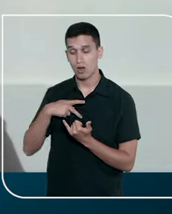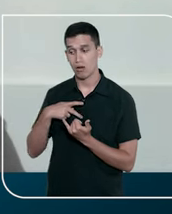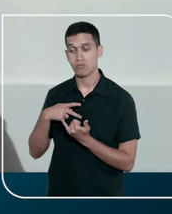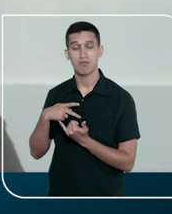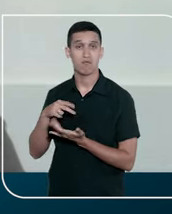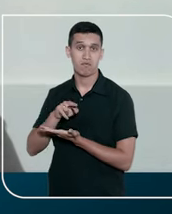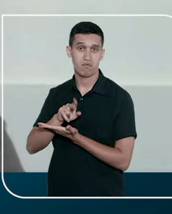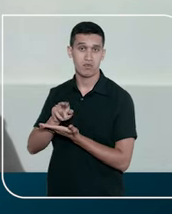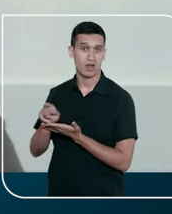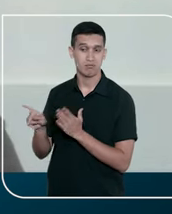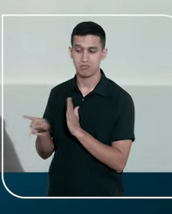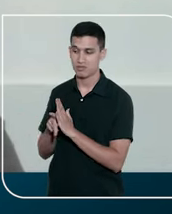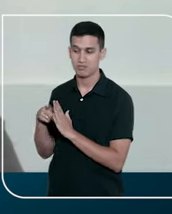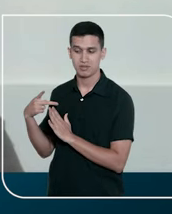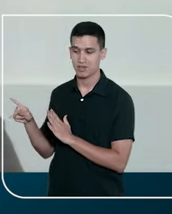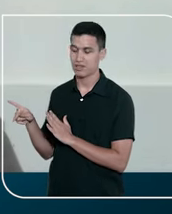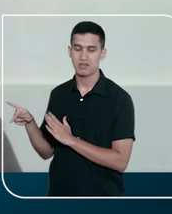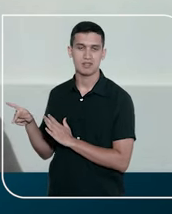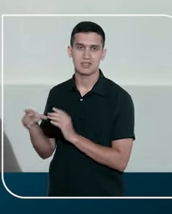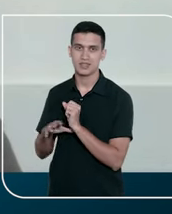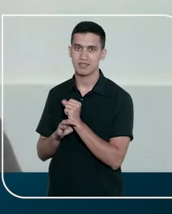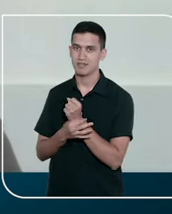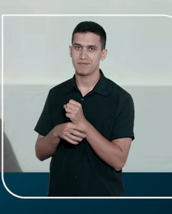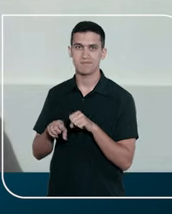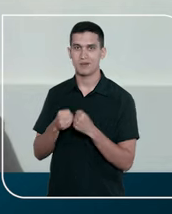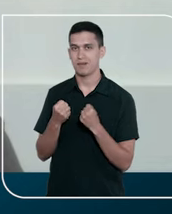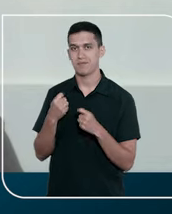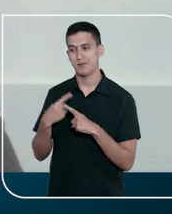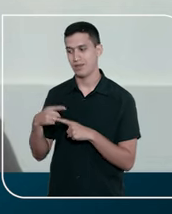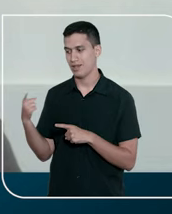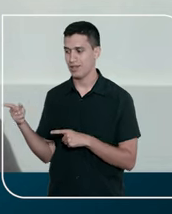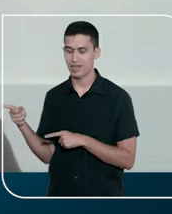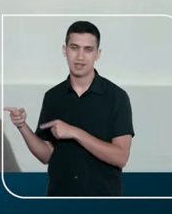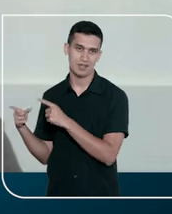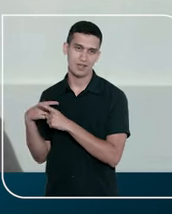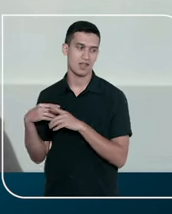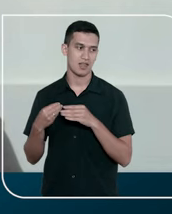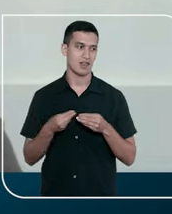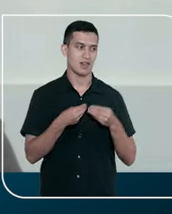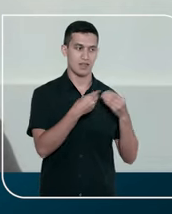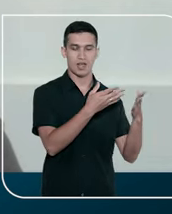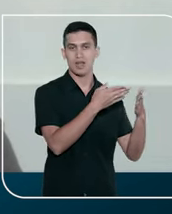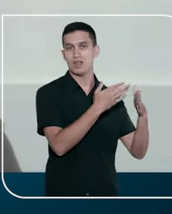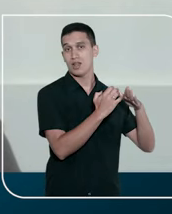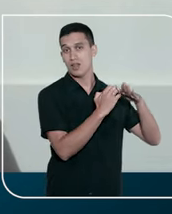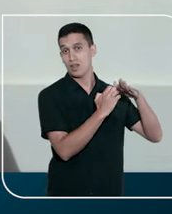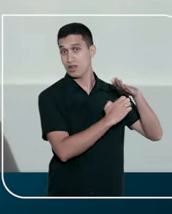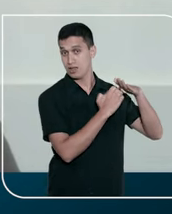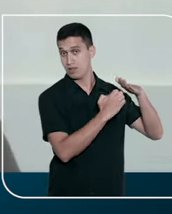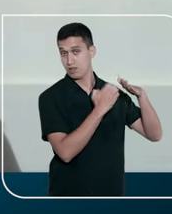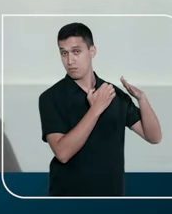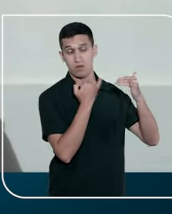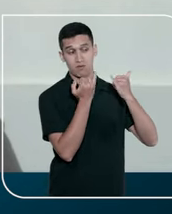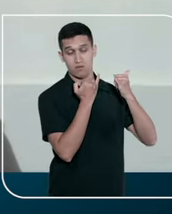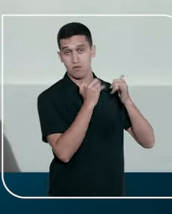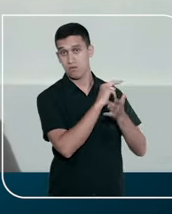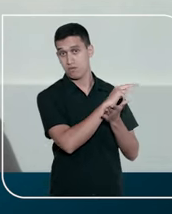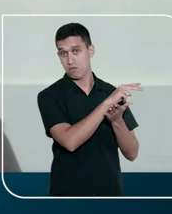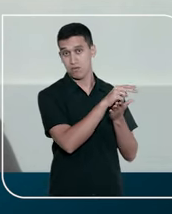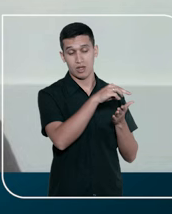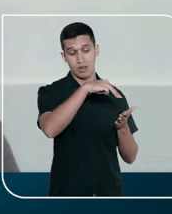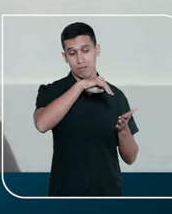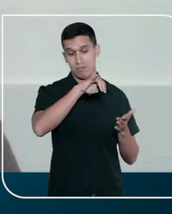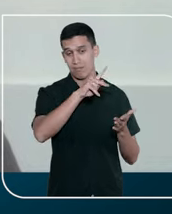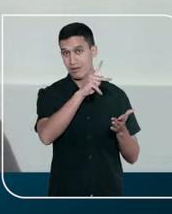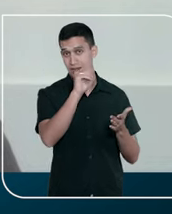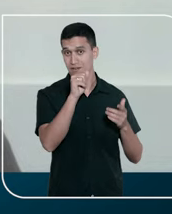informações pessoais, a partir do momento que ele dá acesso às companhias de milhas, especificamente aos milheiros, para